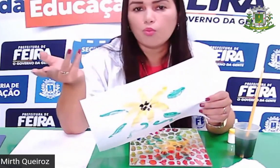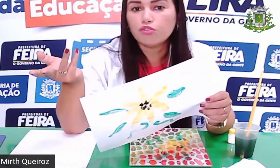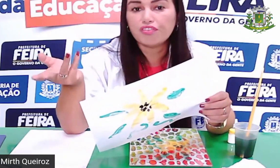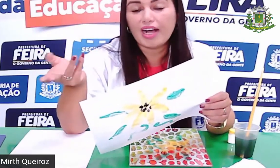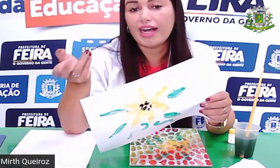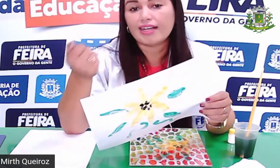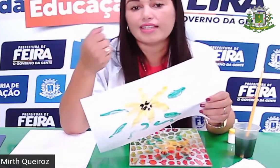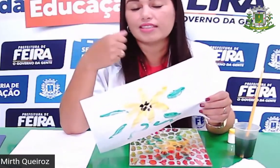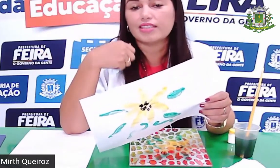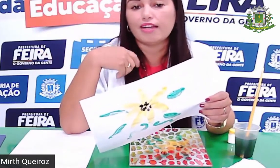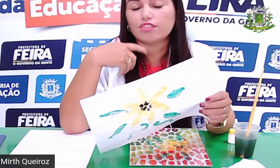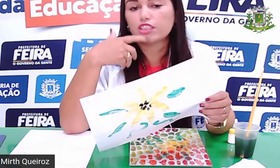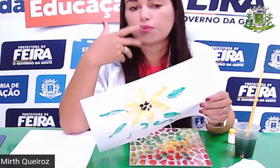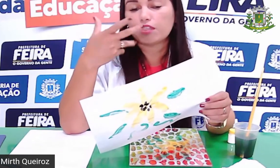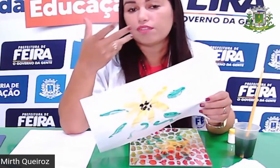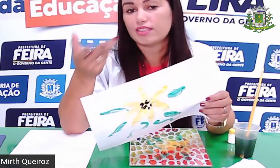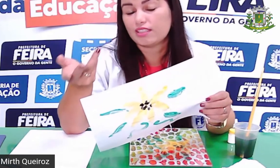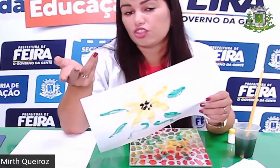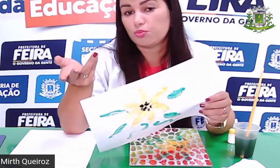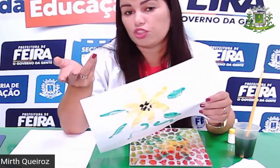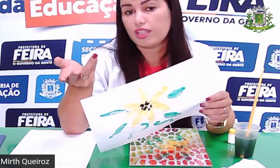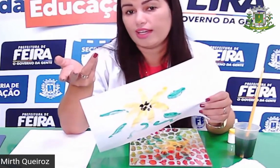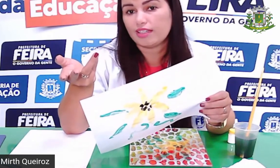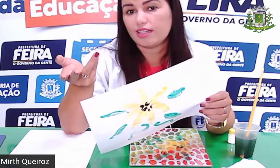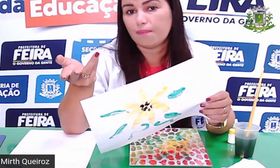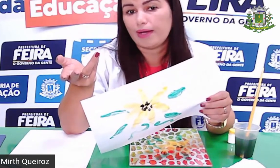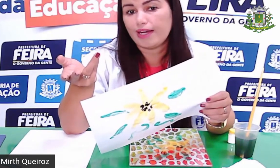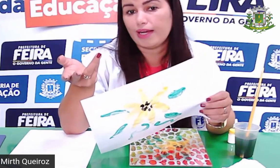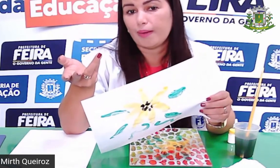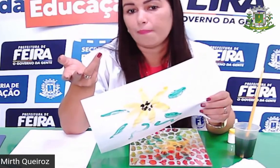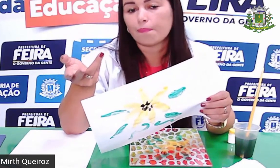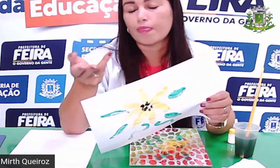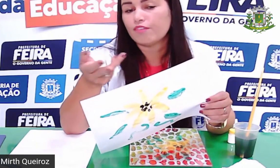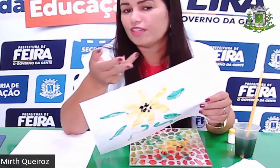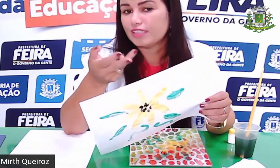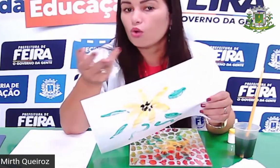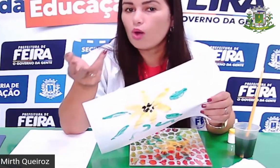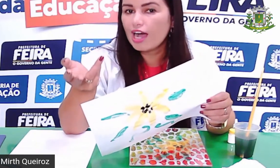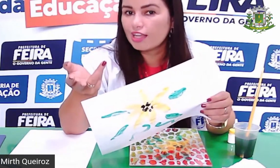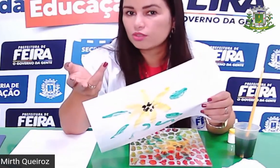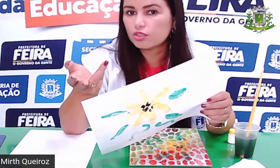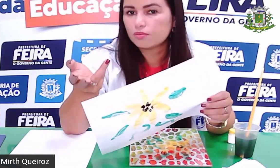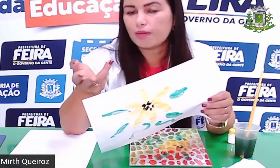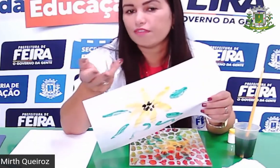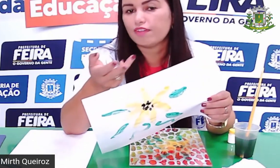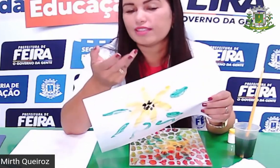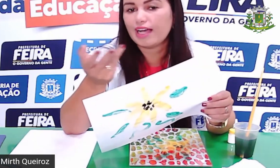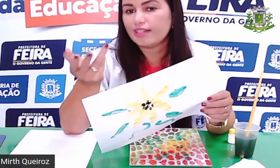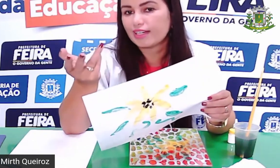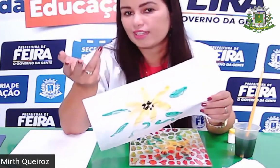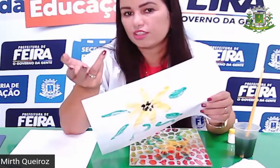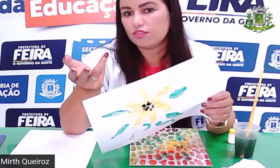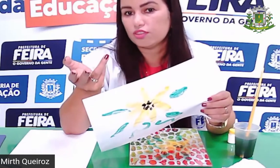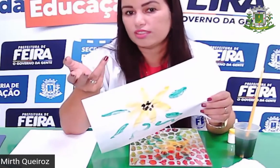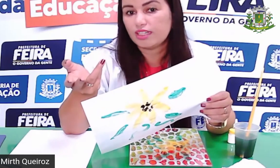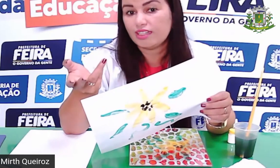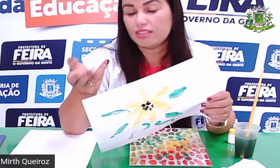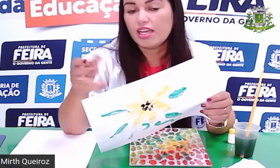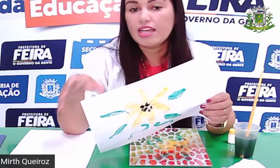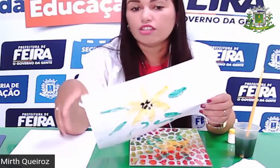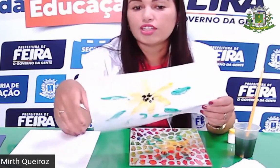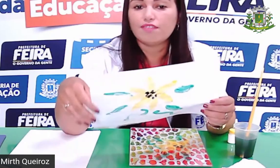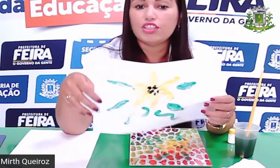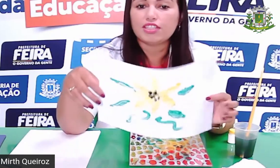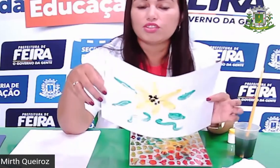colocar em almofadas, né? Vocês podem fazer esse tipo de técnica para fazer quadros, para enfeitar aí a casa de